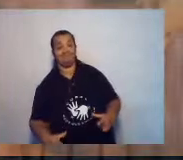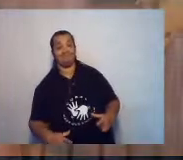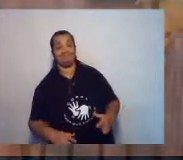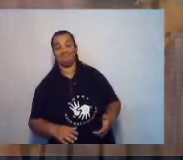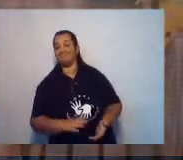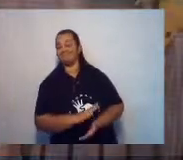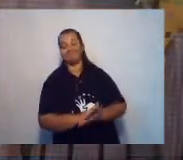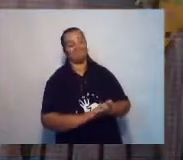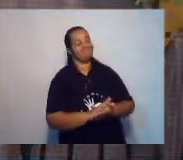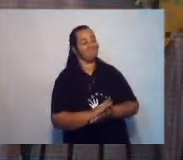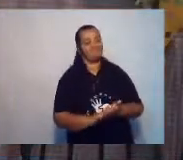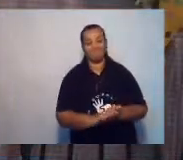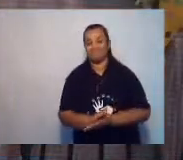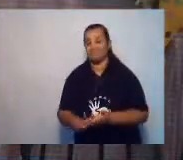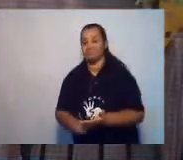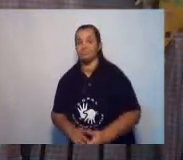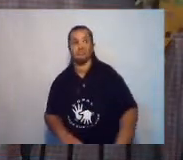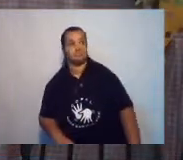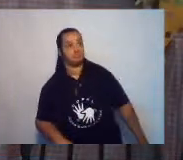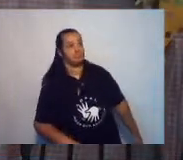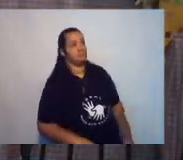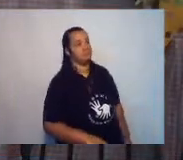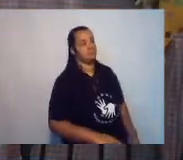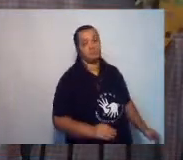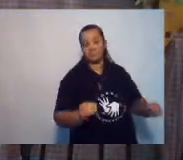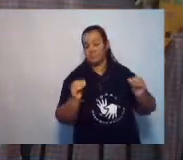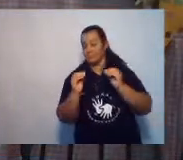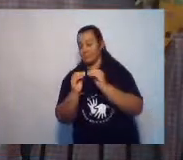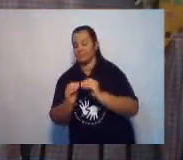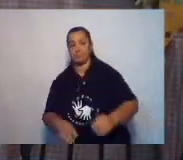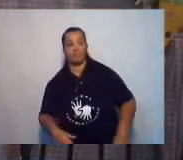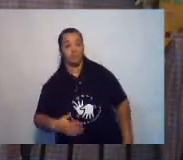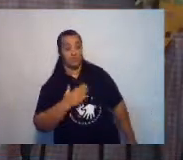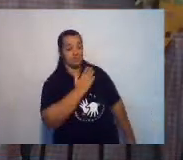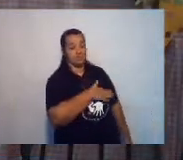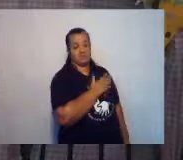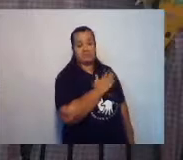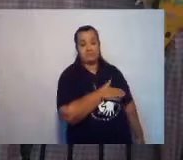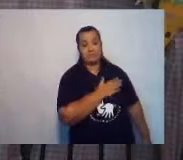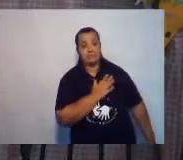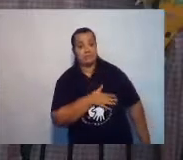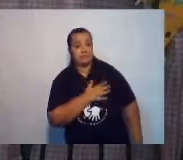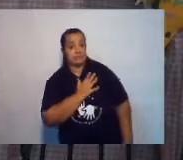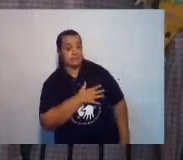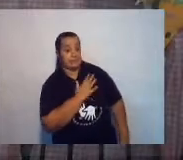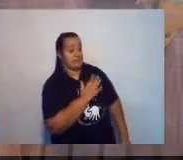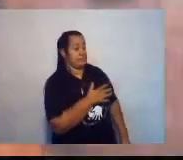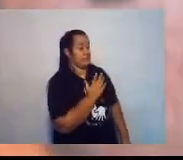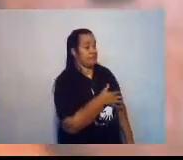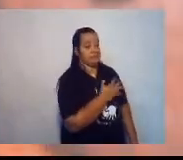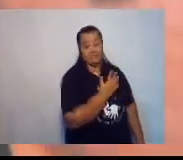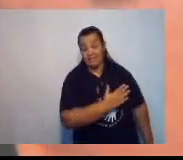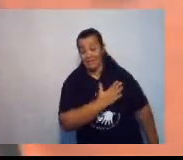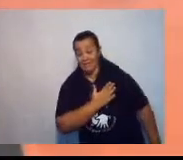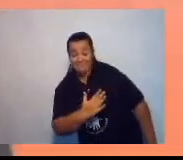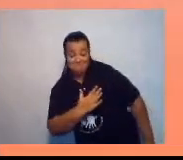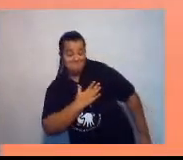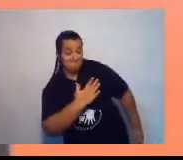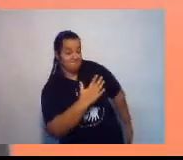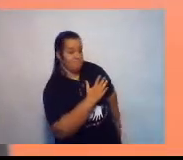Não tinha lugar e nem hora pra dar um beijo. Coração não tá mais